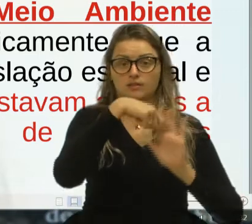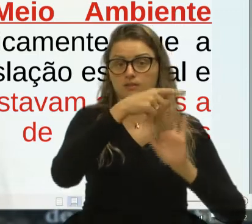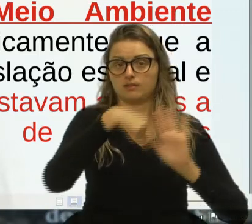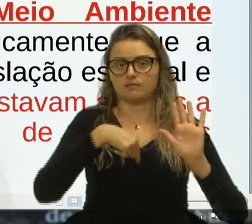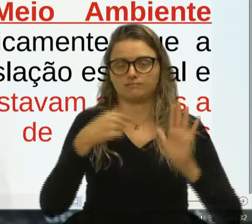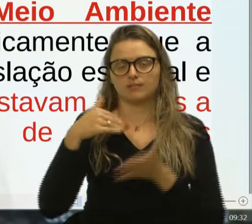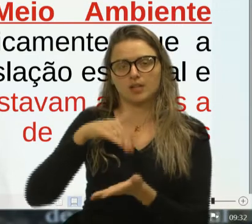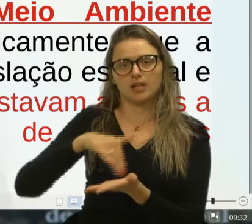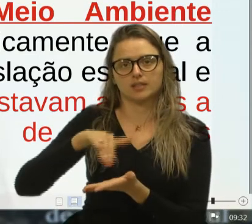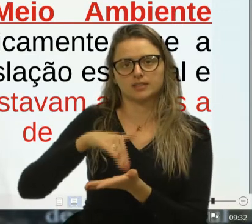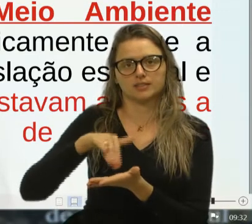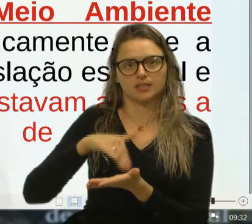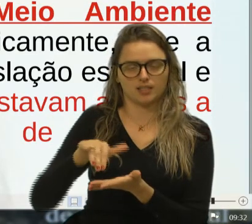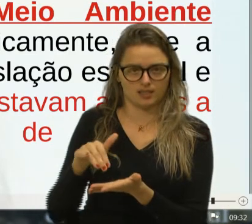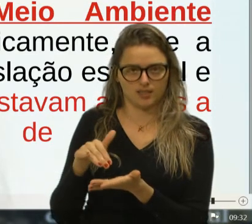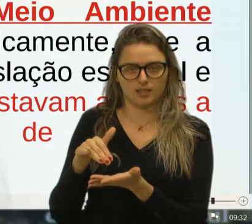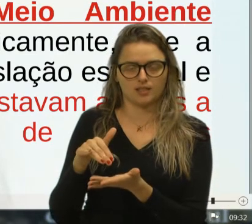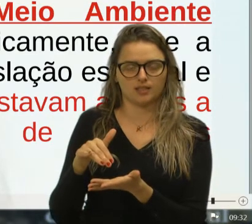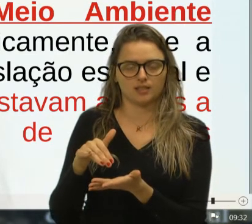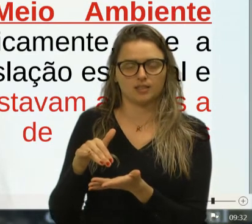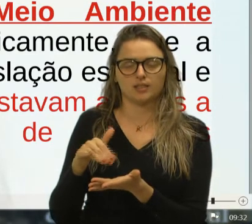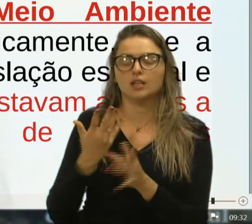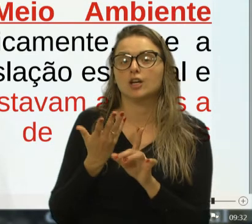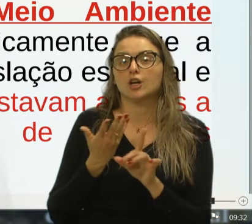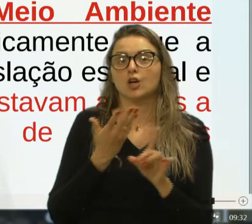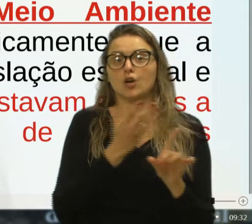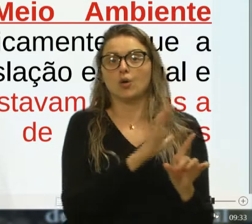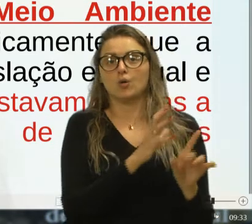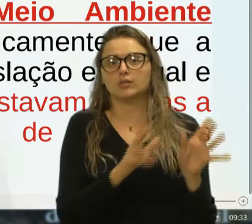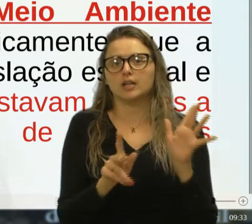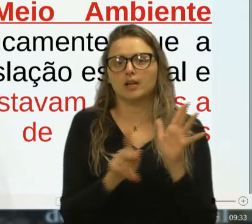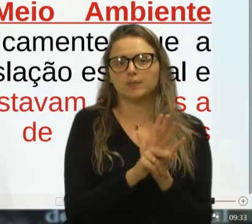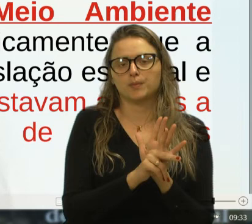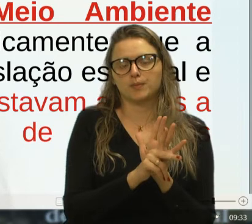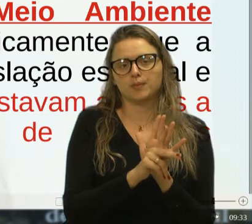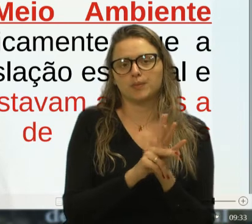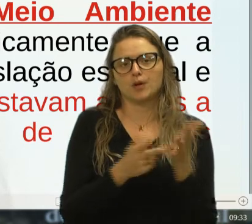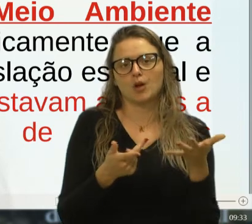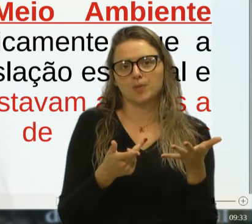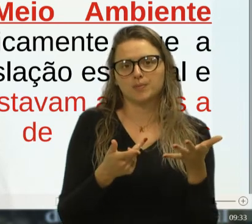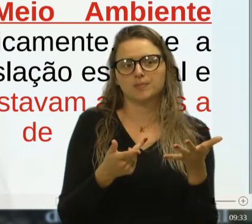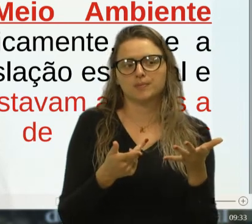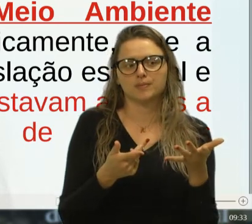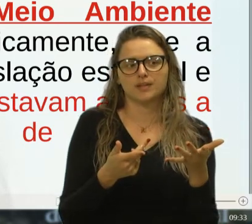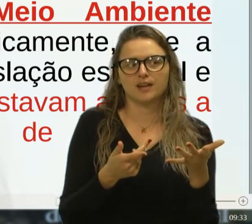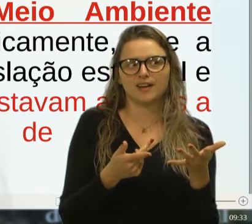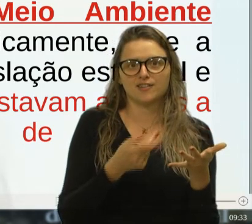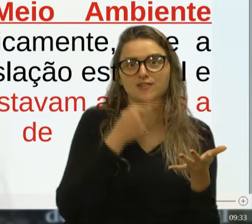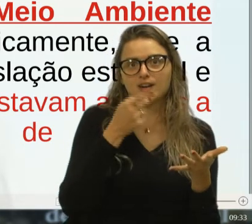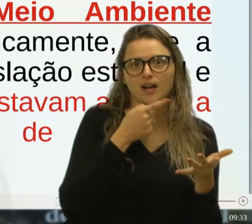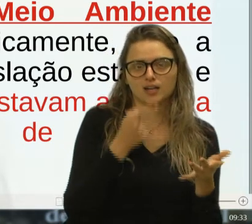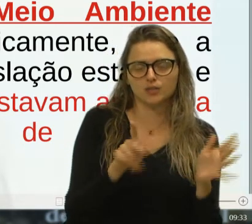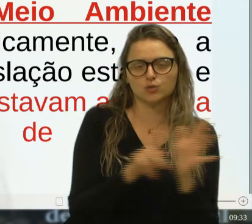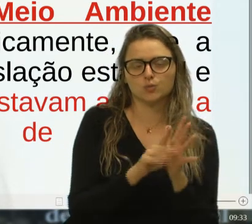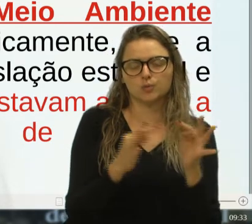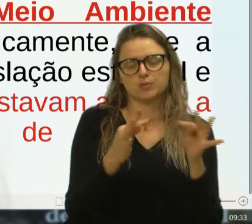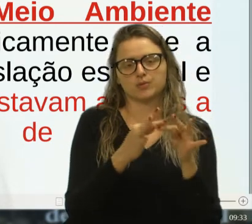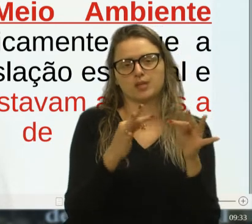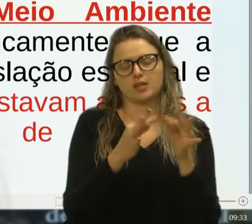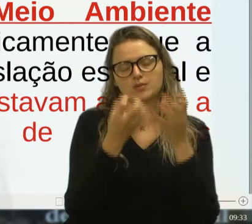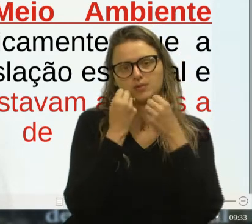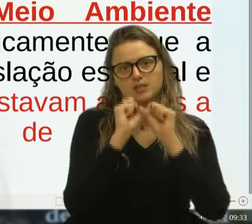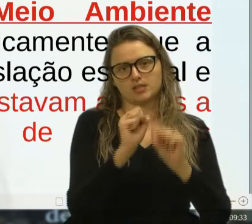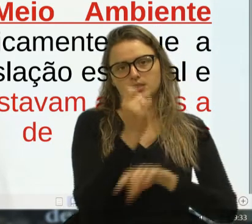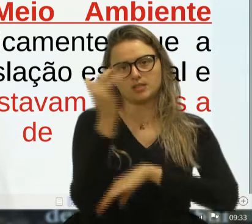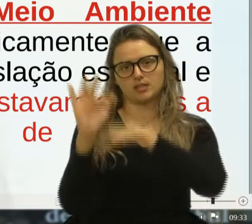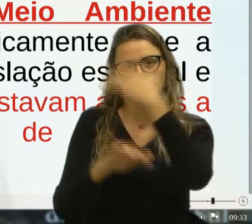secretária contraria a própria orientação dada pelos técnicos da Secretaria do Meio Ambiente